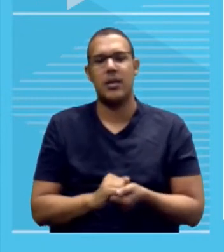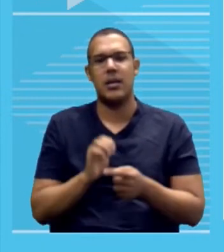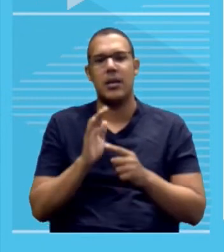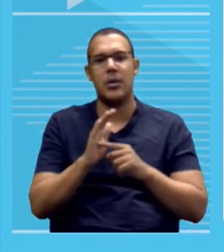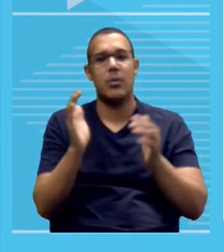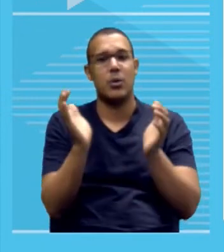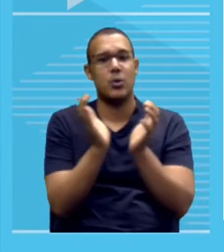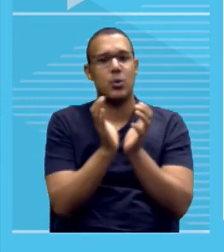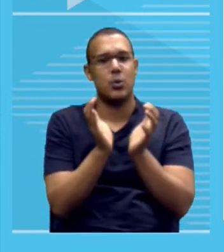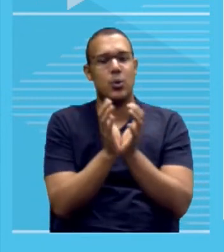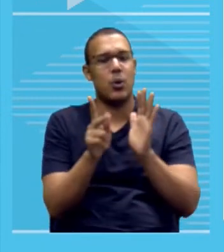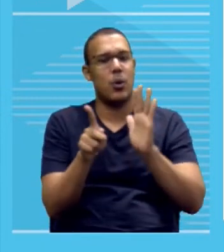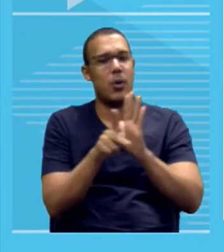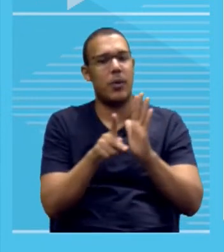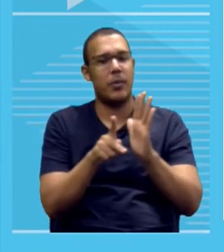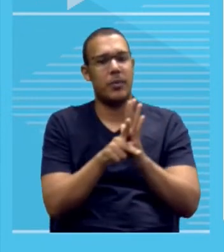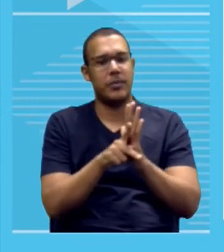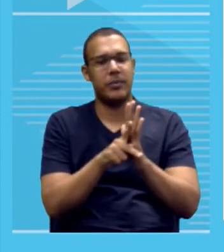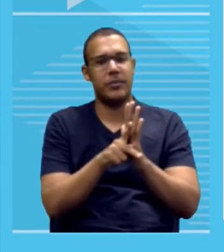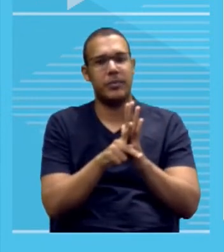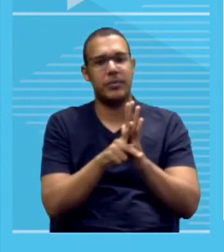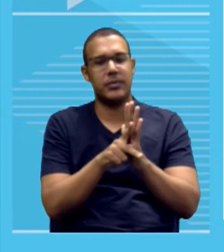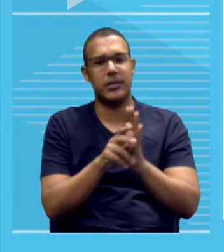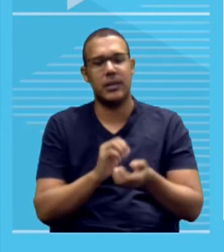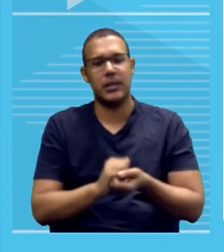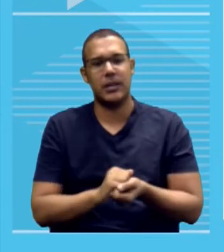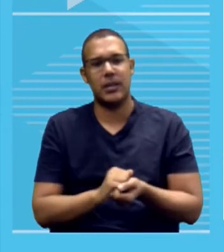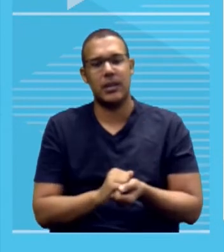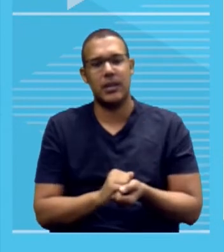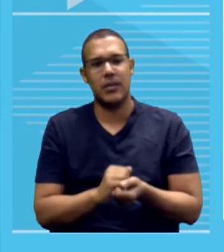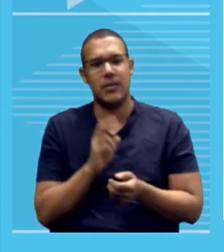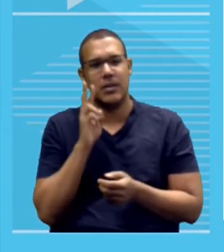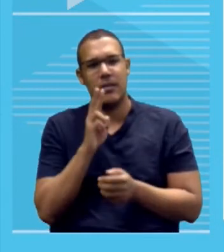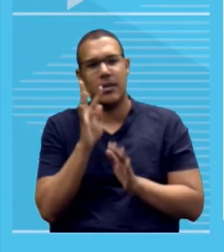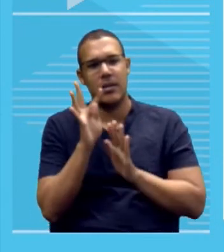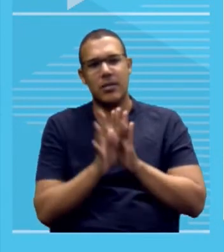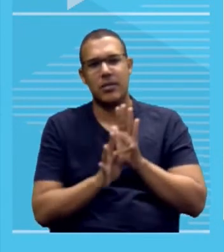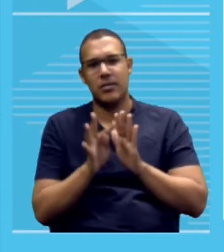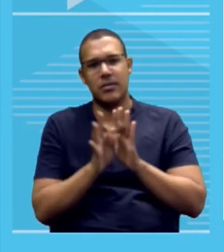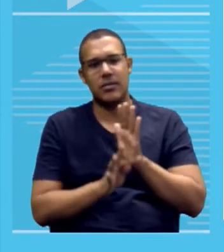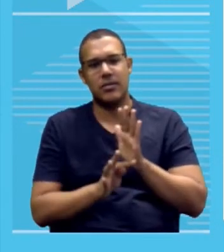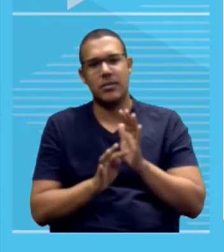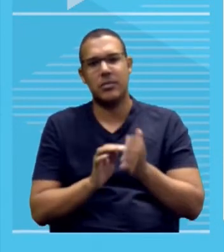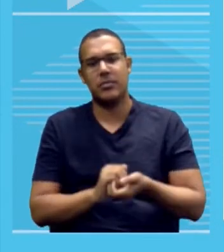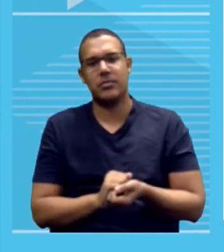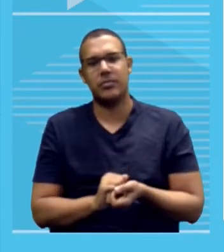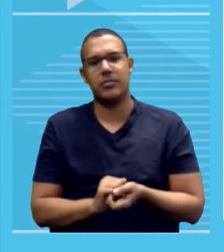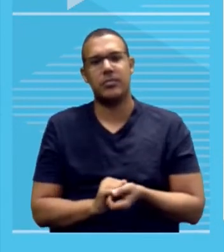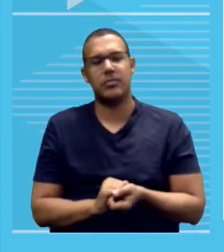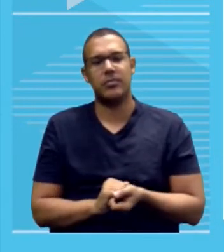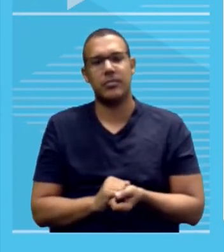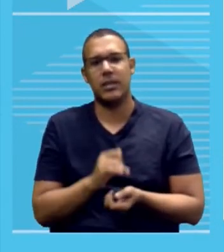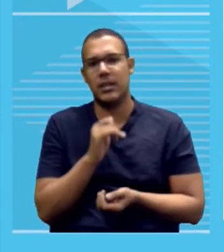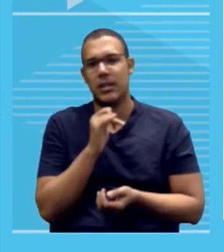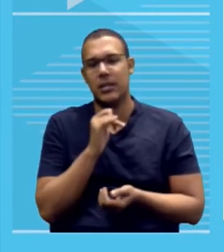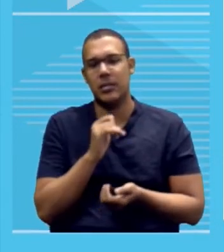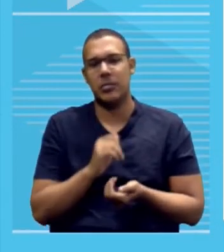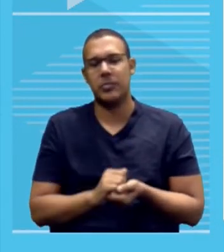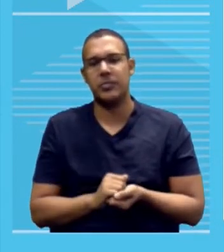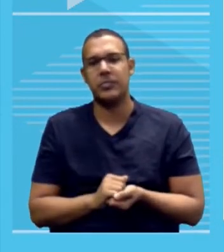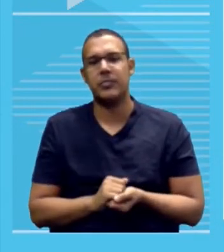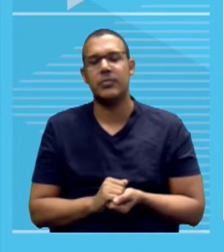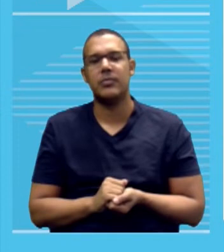você observa aqui esse texto e você não pensa em comprar se você é um adulto se você não tiver filhos por exemplo